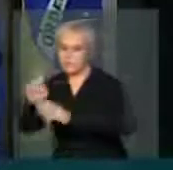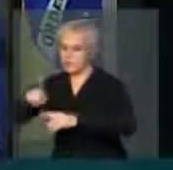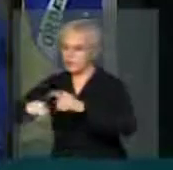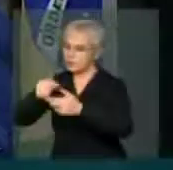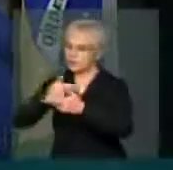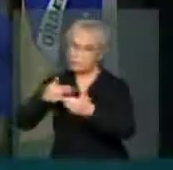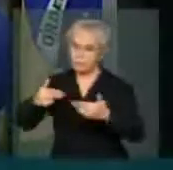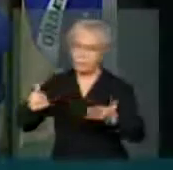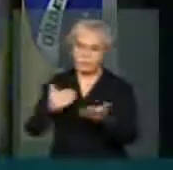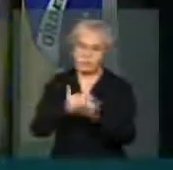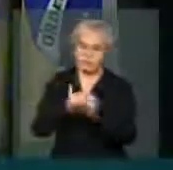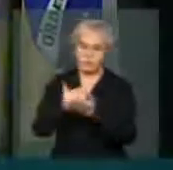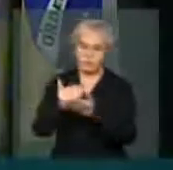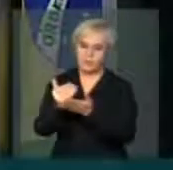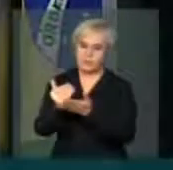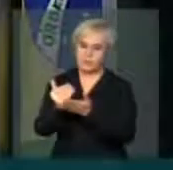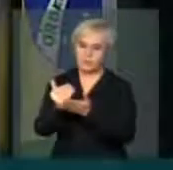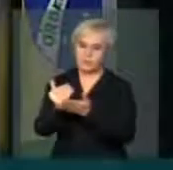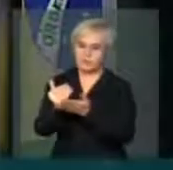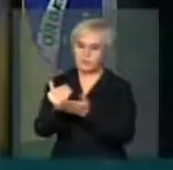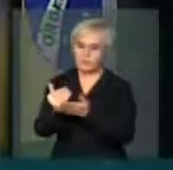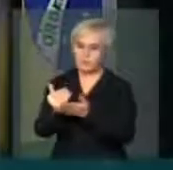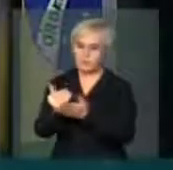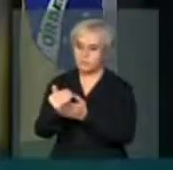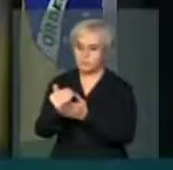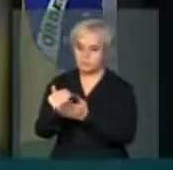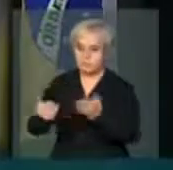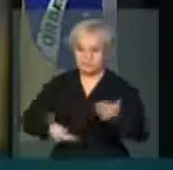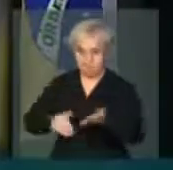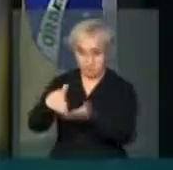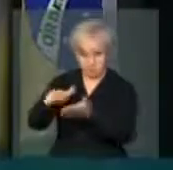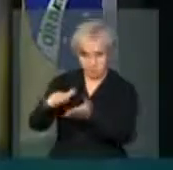produtivos começam a admitir no país. Apenas